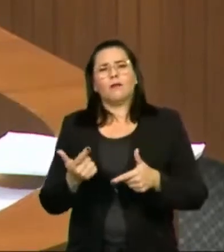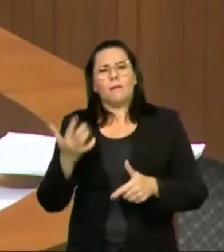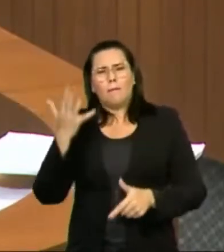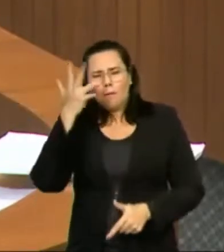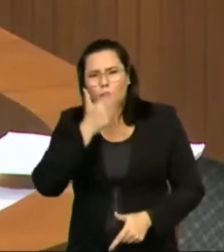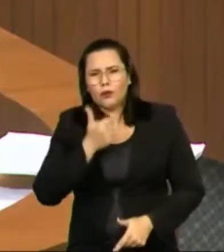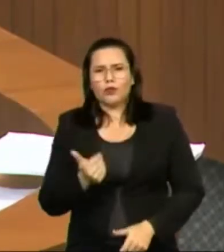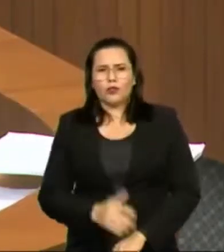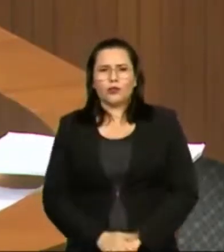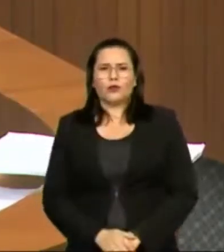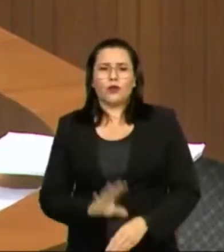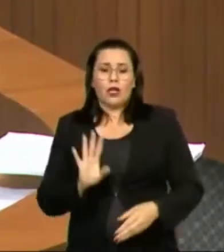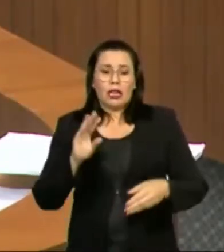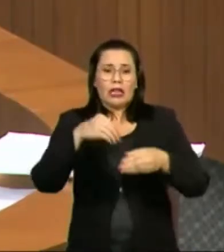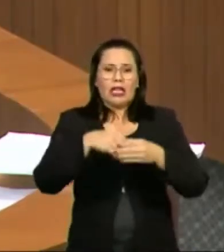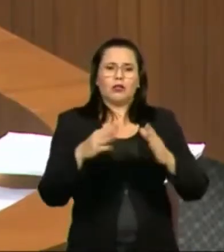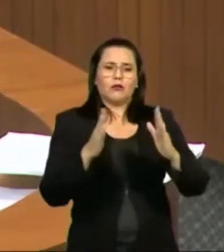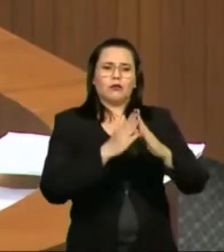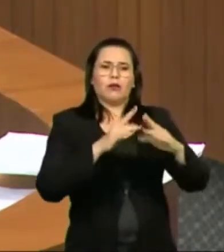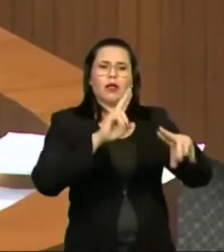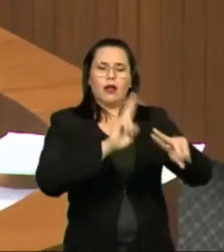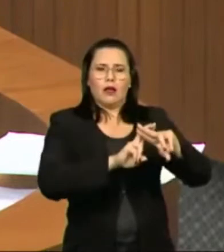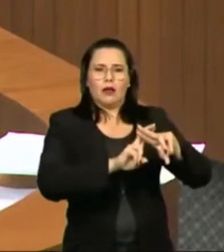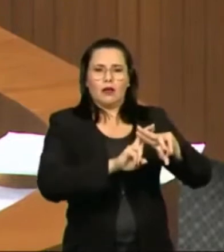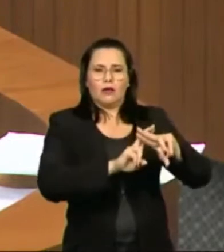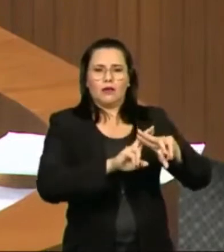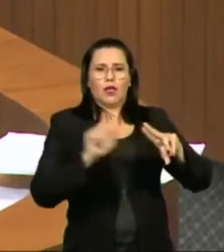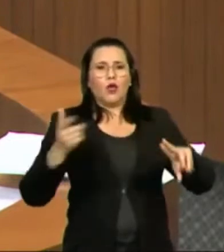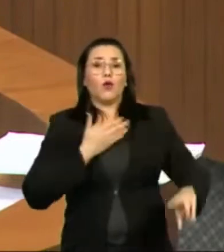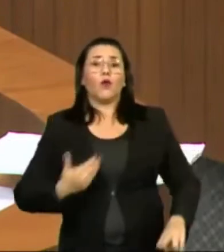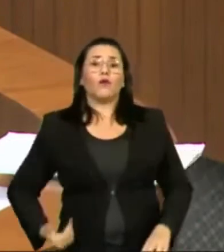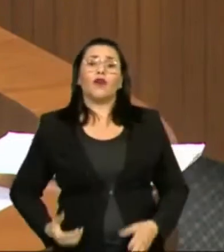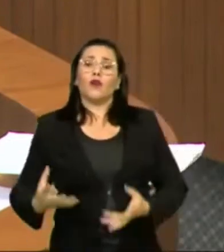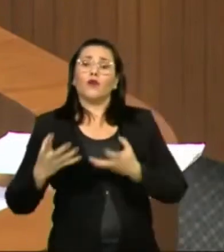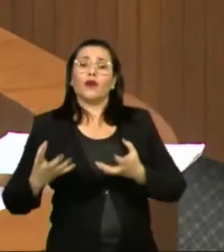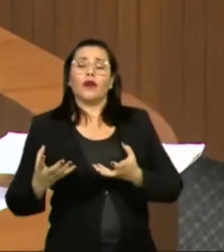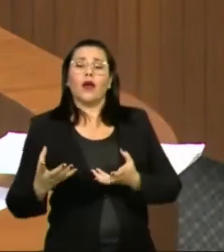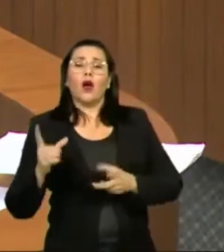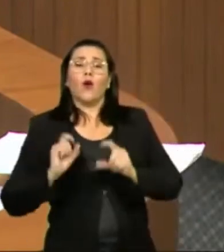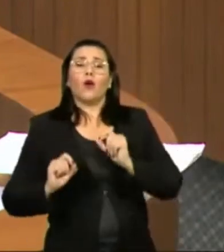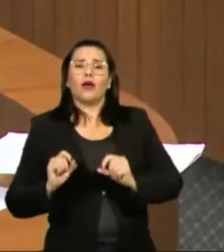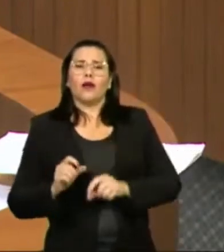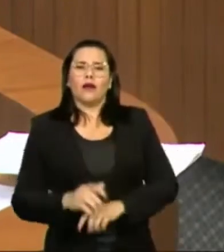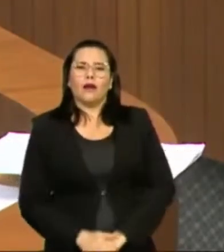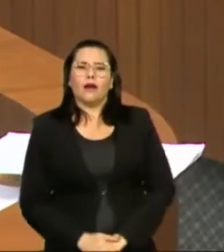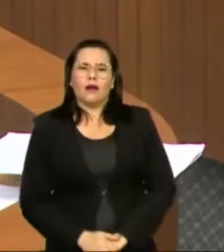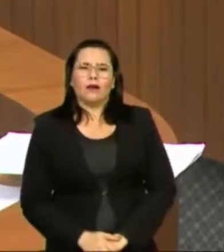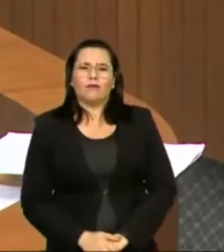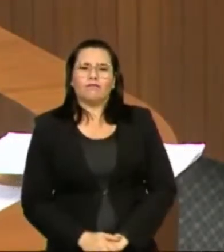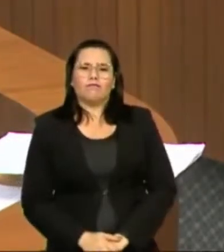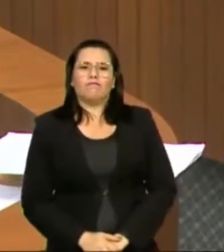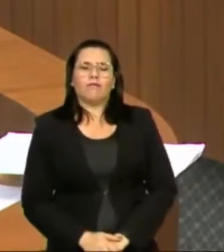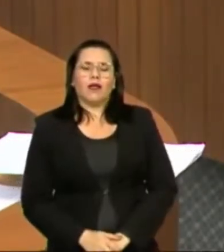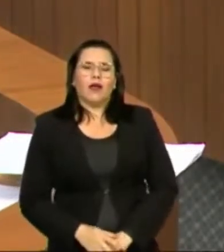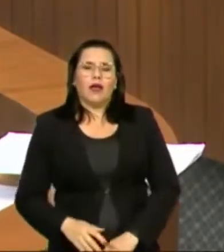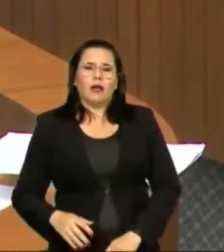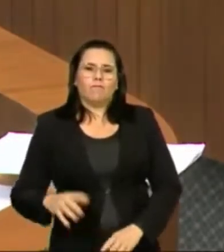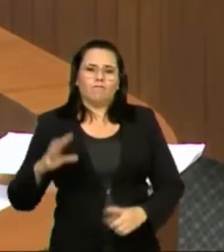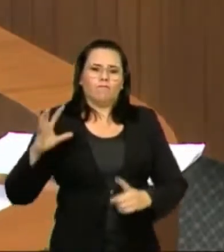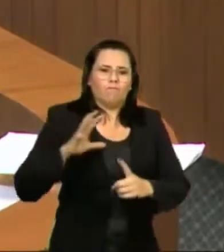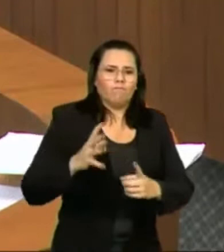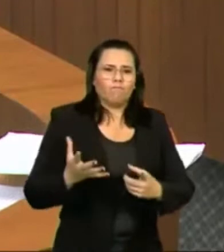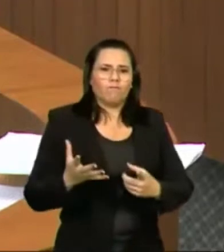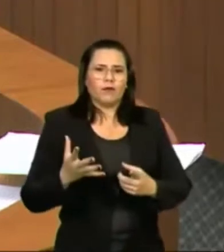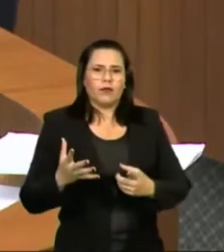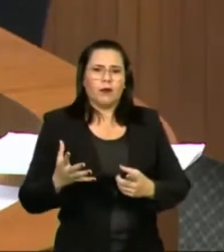penitenciárias. E quero aqui dizer, como representante do povo cristão e convicta,